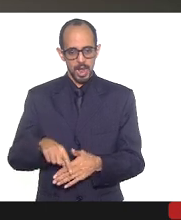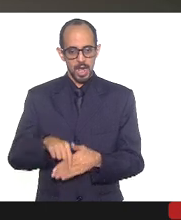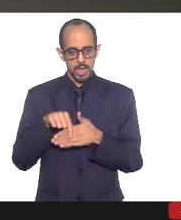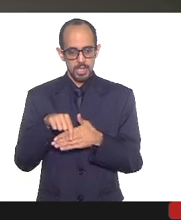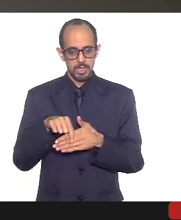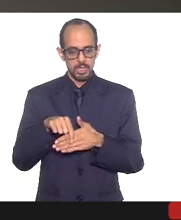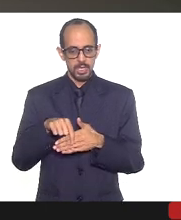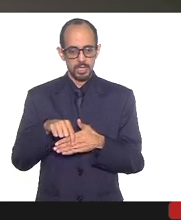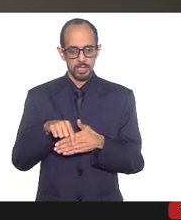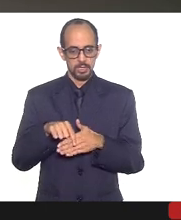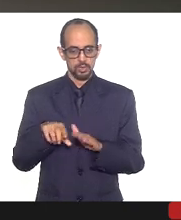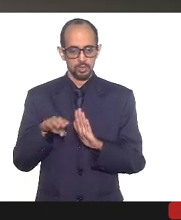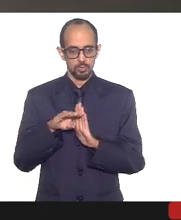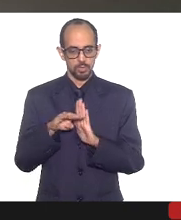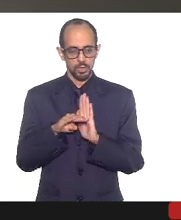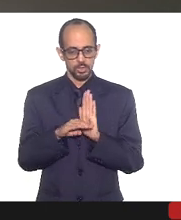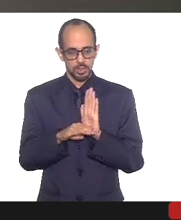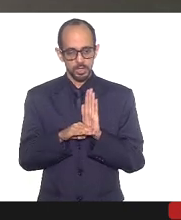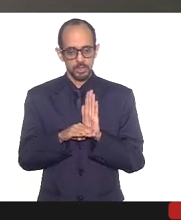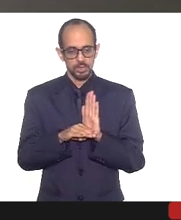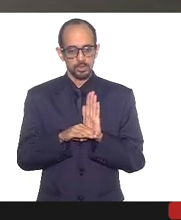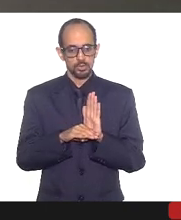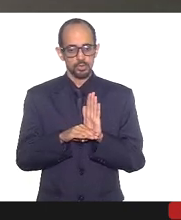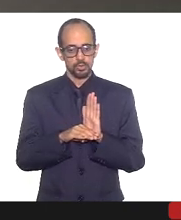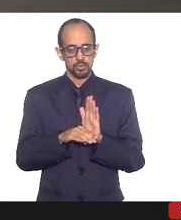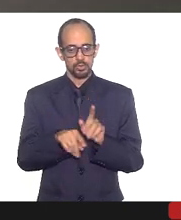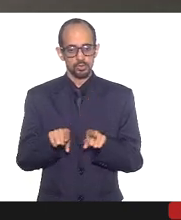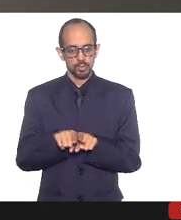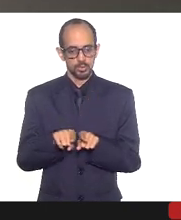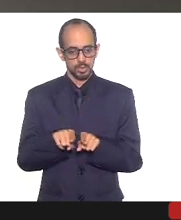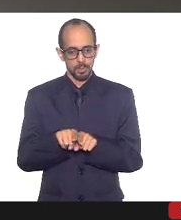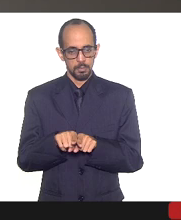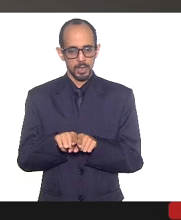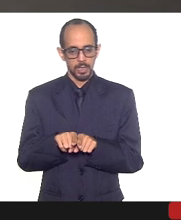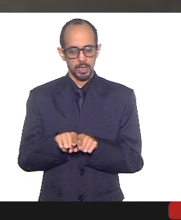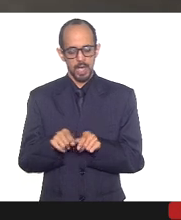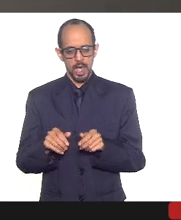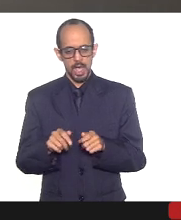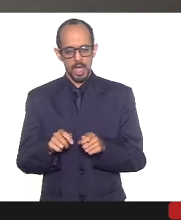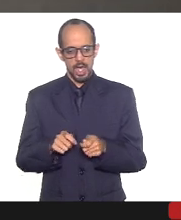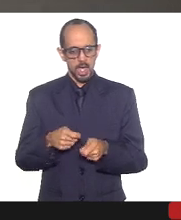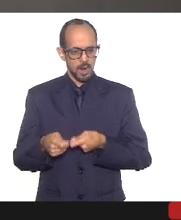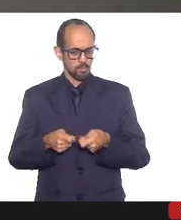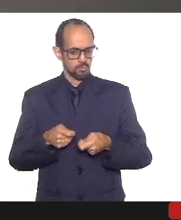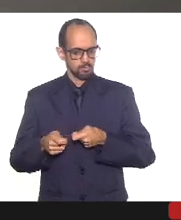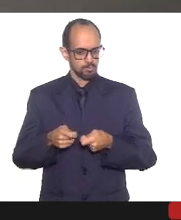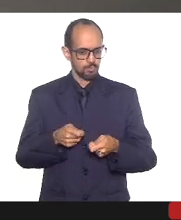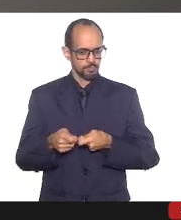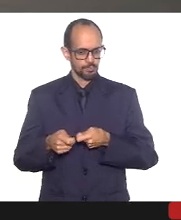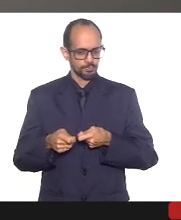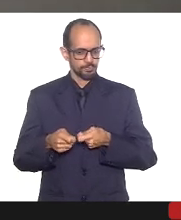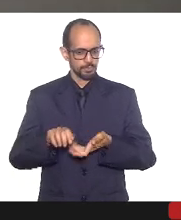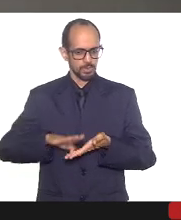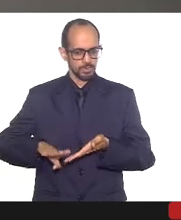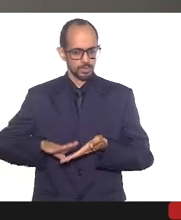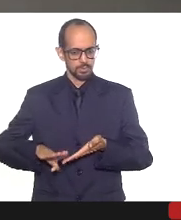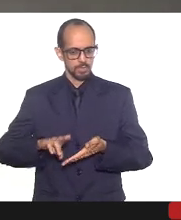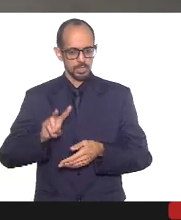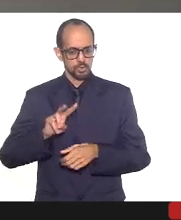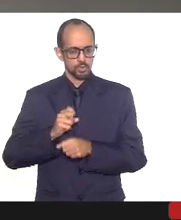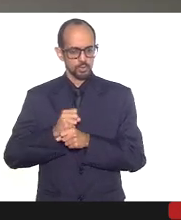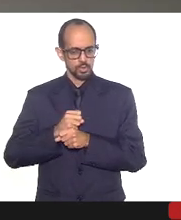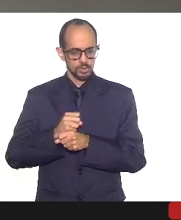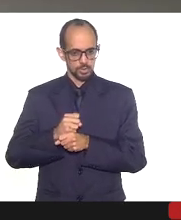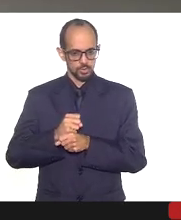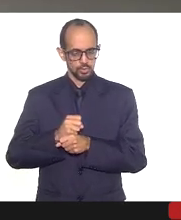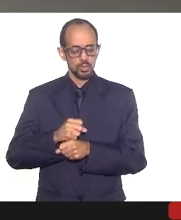a questão do cumprimento do índice, articulação com o tribunal em relação ao TAG para as despesas nesses próximos 2 anos, e a Fazenda é